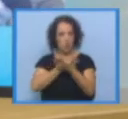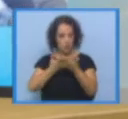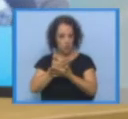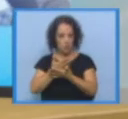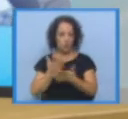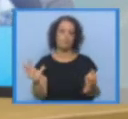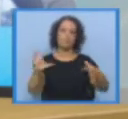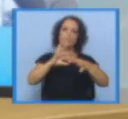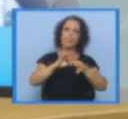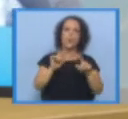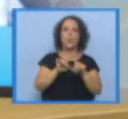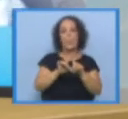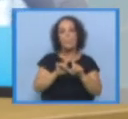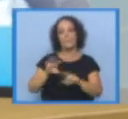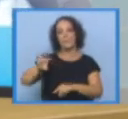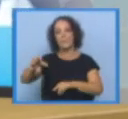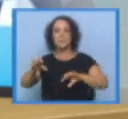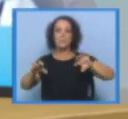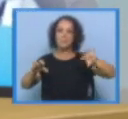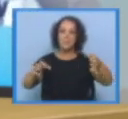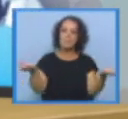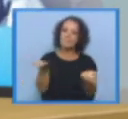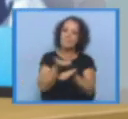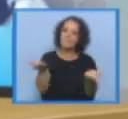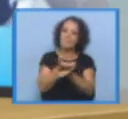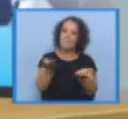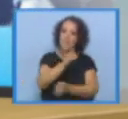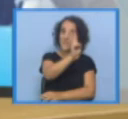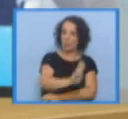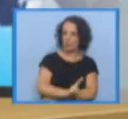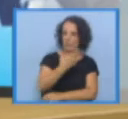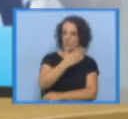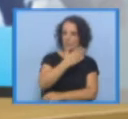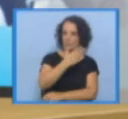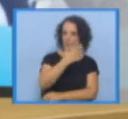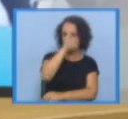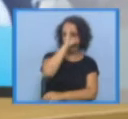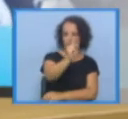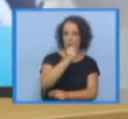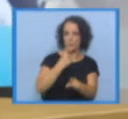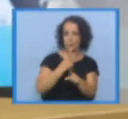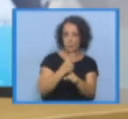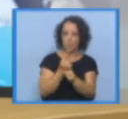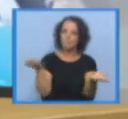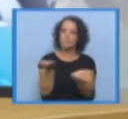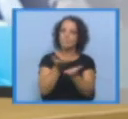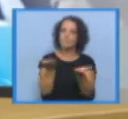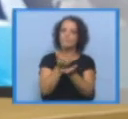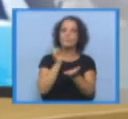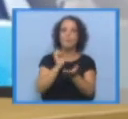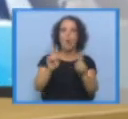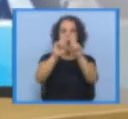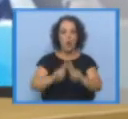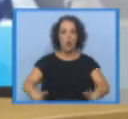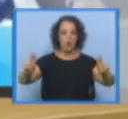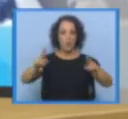quadro daquela bilateral que existiu com o seu homólogo venezuelano, no quadro da reunião das Nações